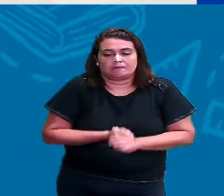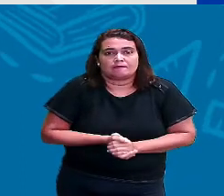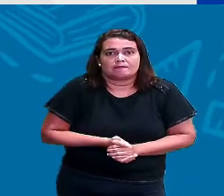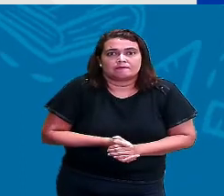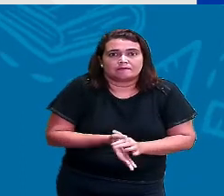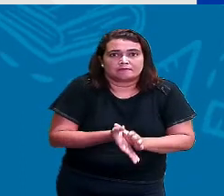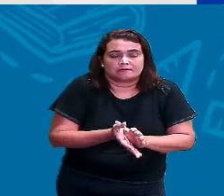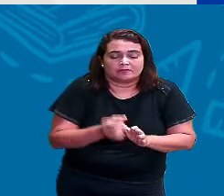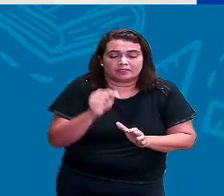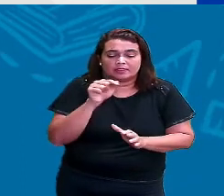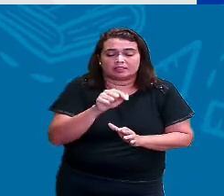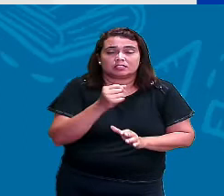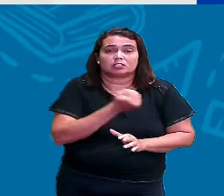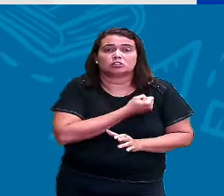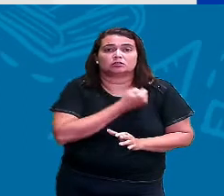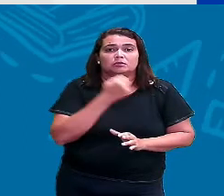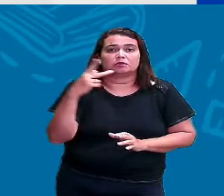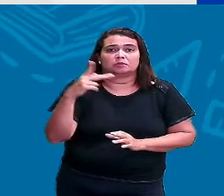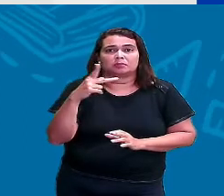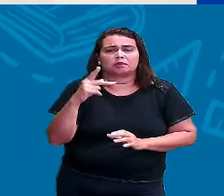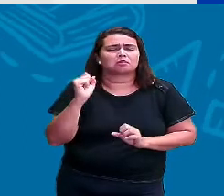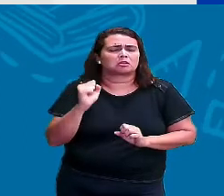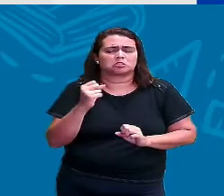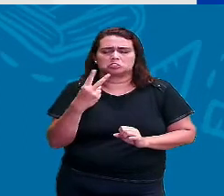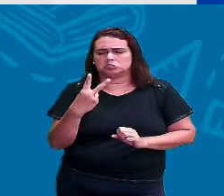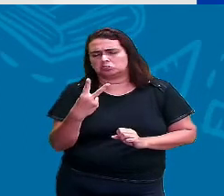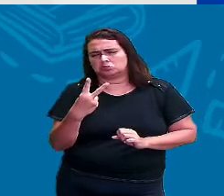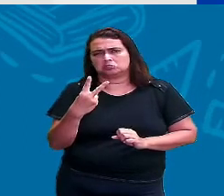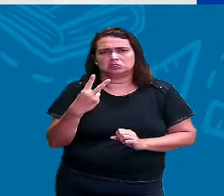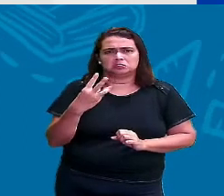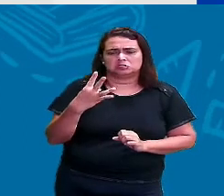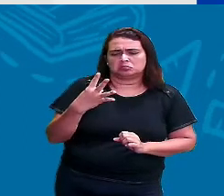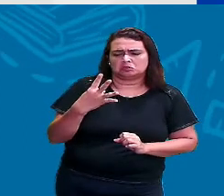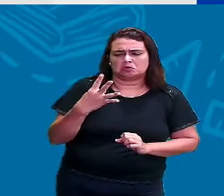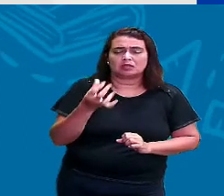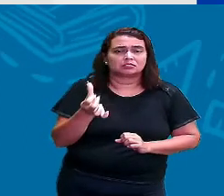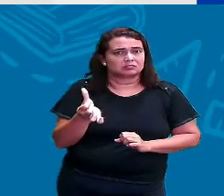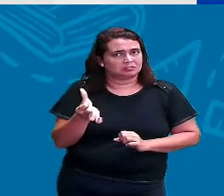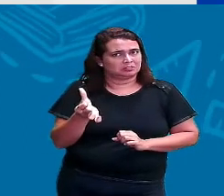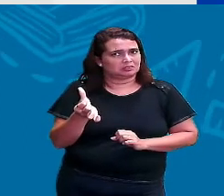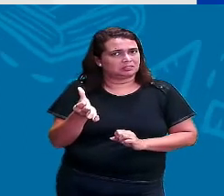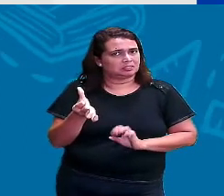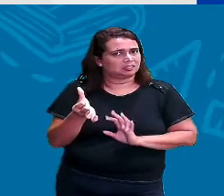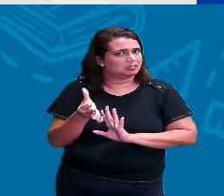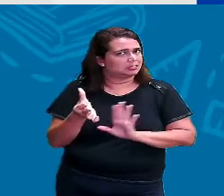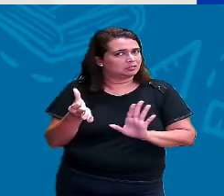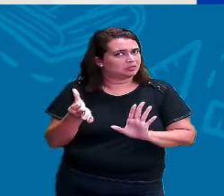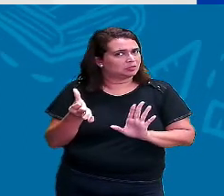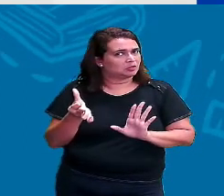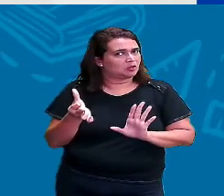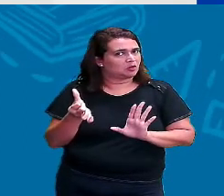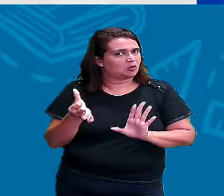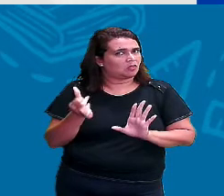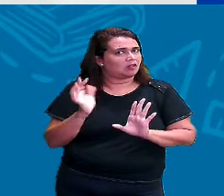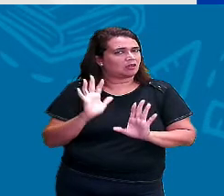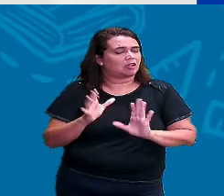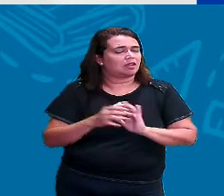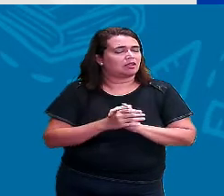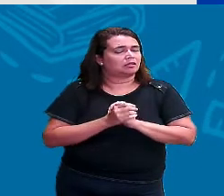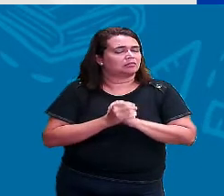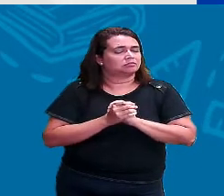dado der um número par, pode ser o 2, pode ser o 4, pode ser o 6. Ele só quer saber que dê um